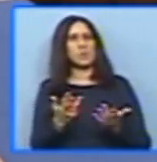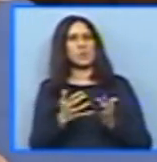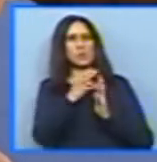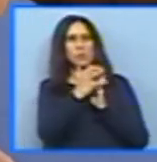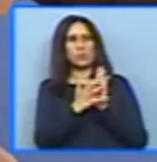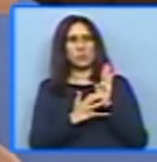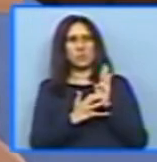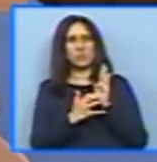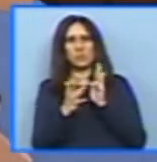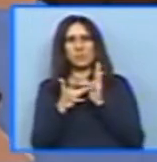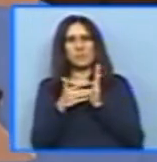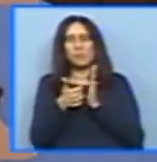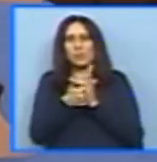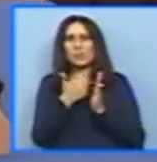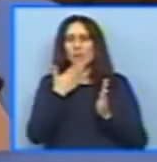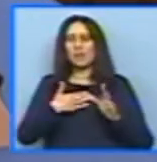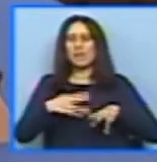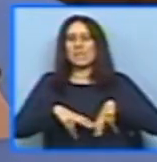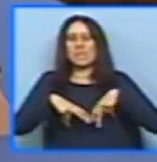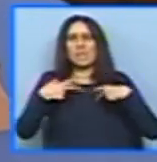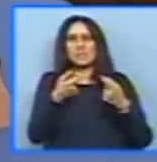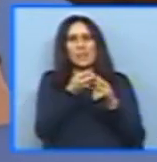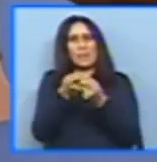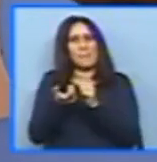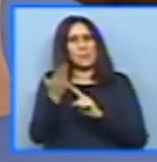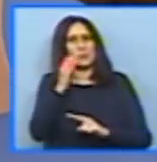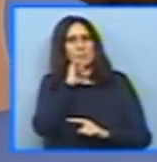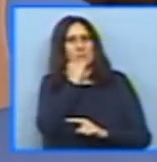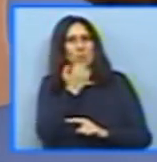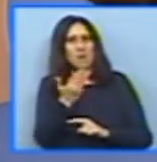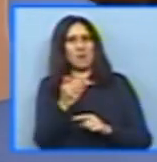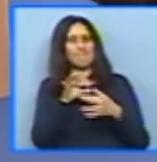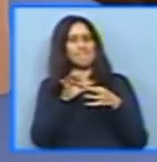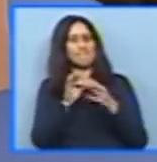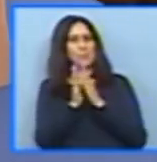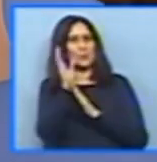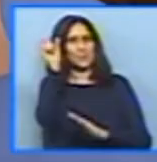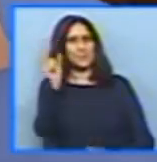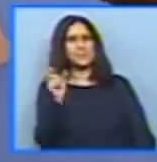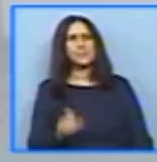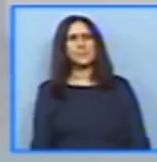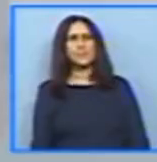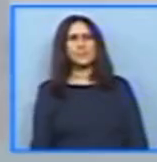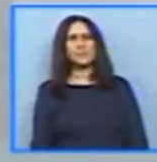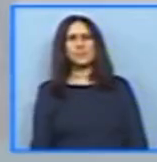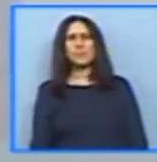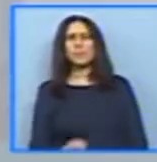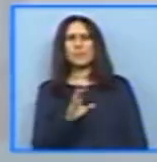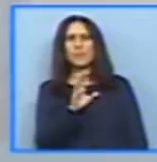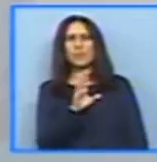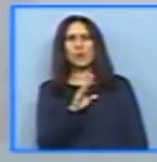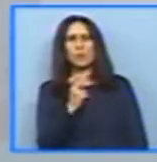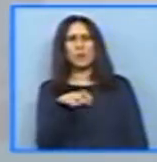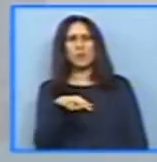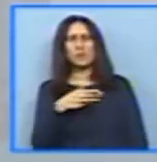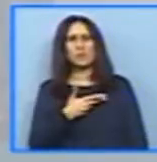os textos bíblicos que nos enriquecem, que nos aproximam mais desse mistério de comunhão que é Deus. Dr. Roy, falar deste texto a partir dos